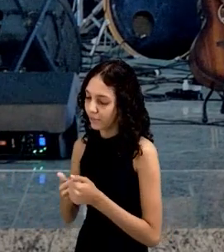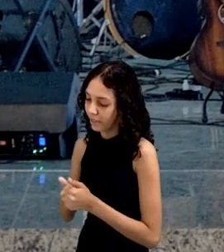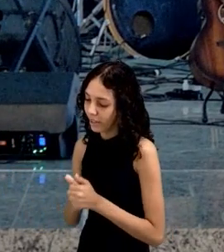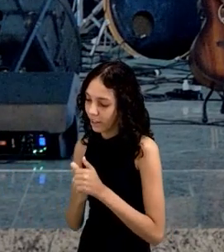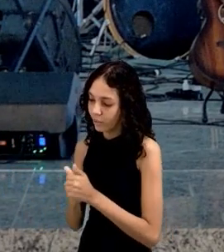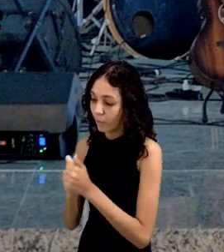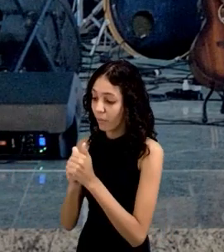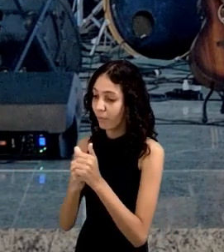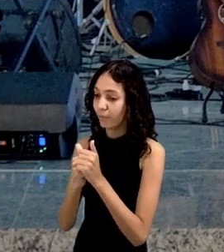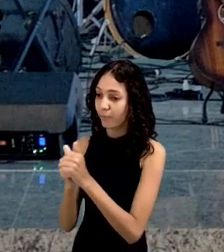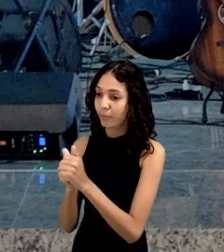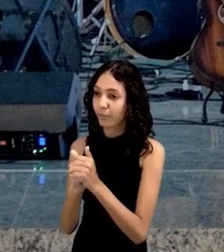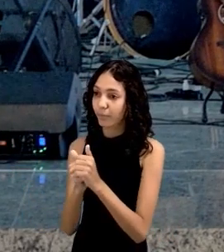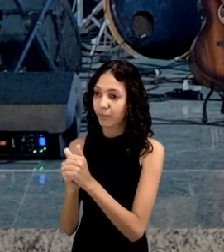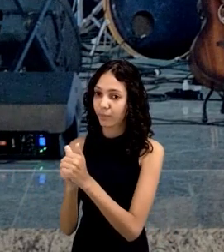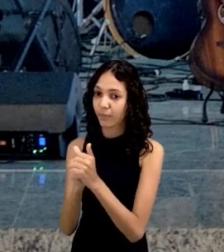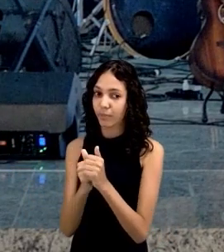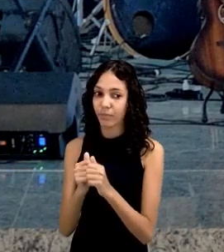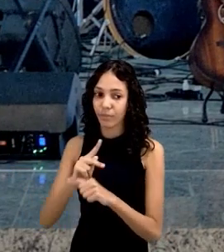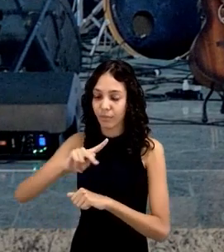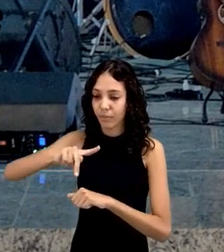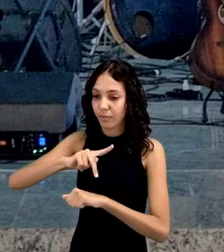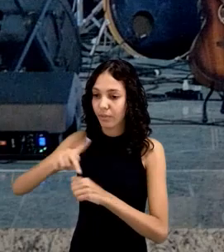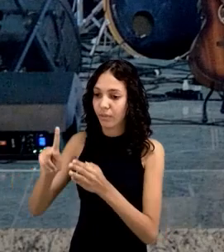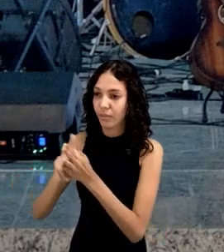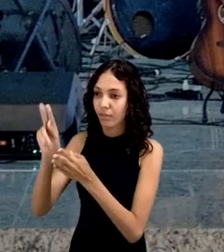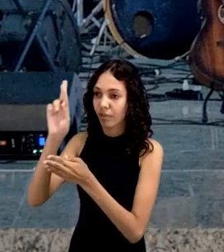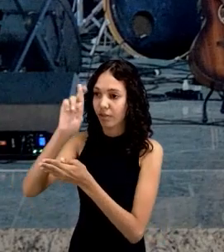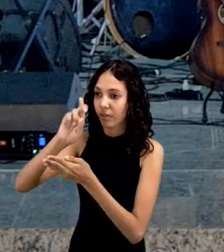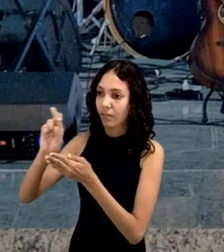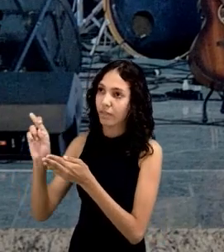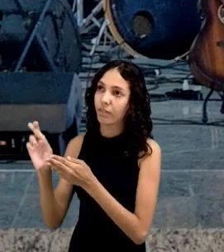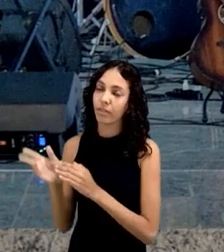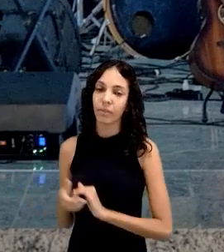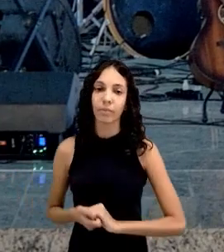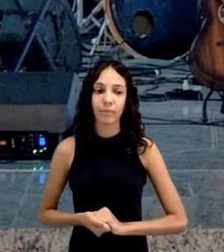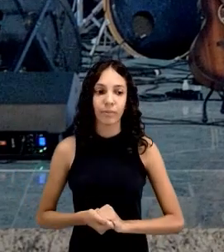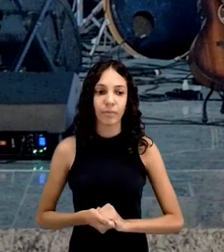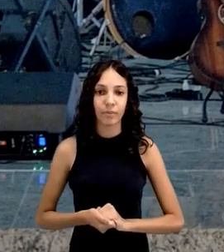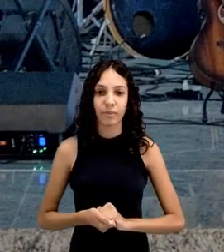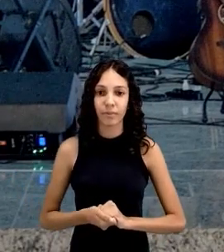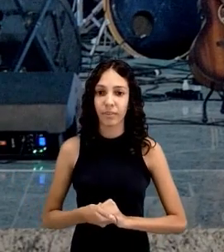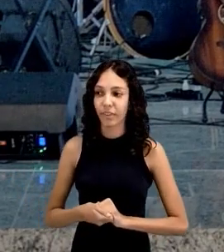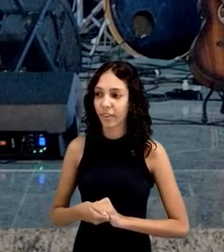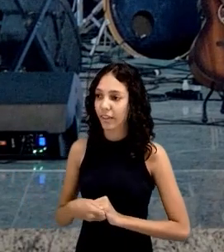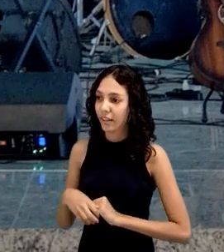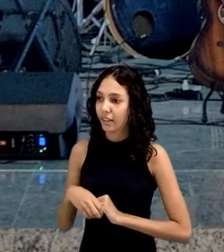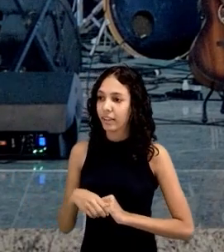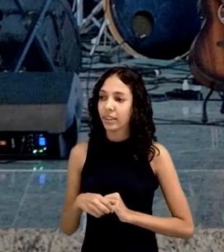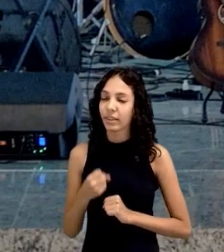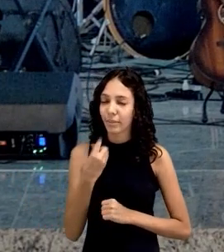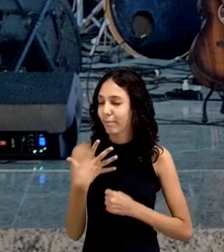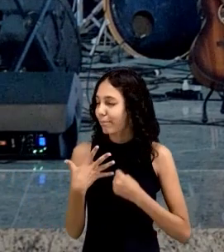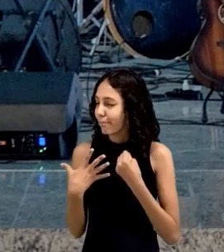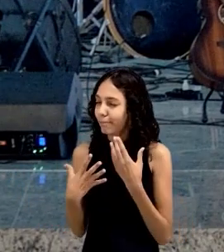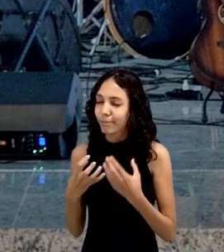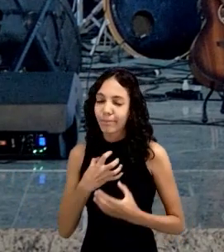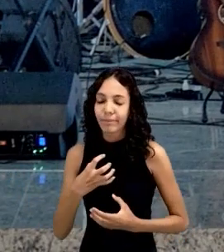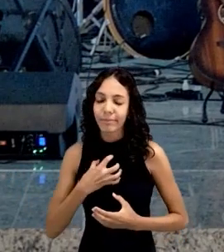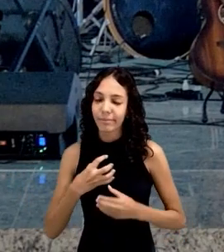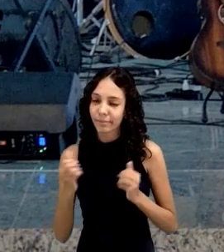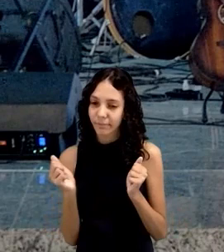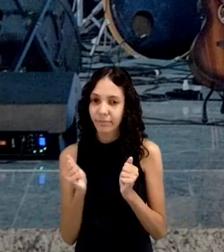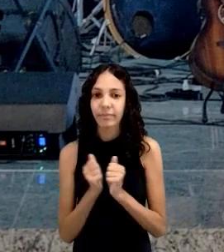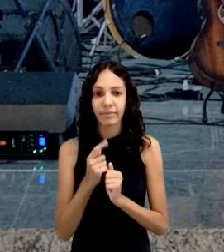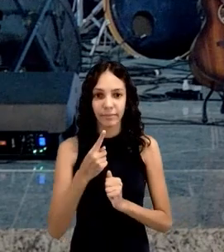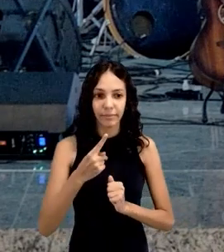é universal e a gente se sente bem perto de vocês nesse sentido. E vai aqui a palavra de gratidão, tá certo? Por toda essa